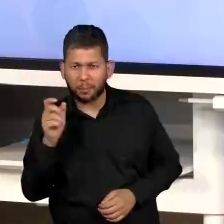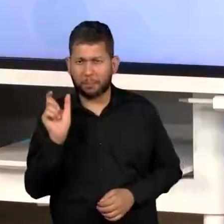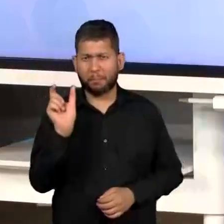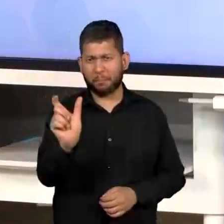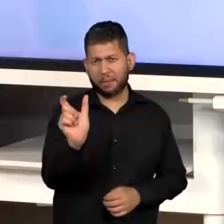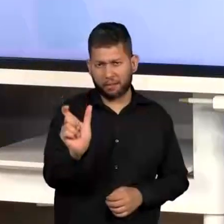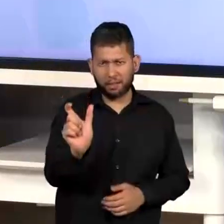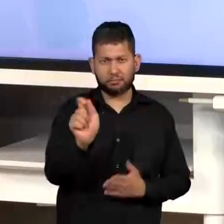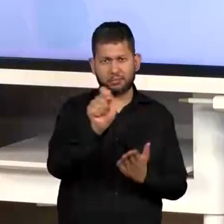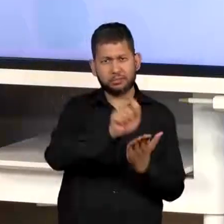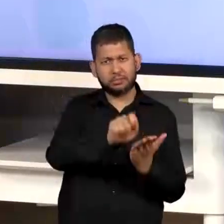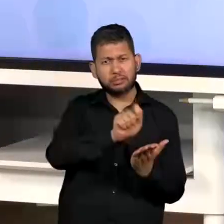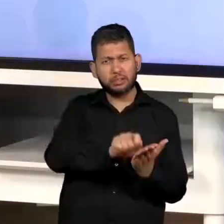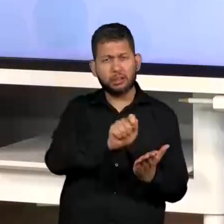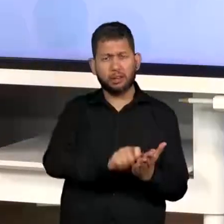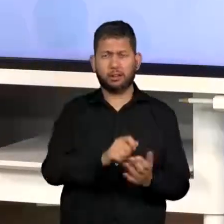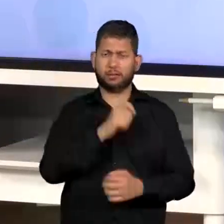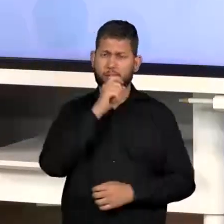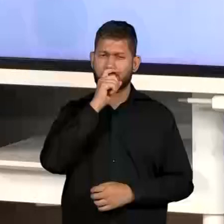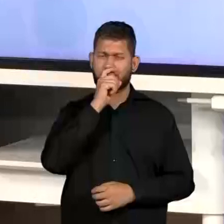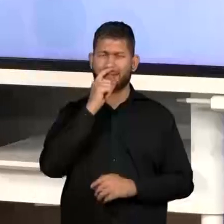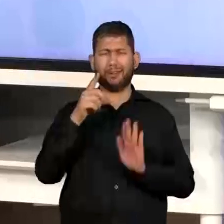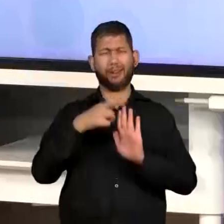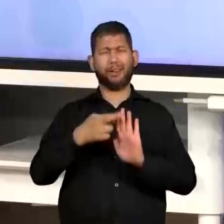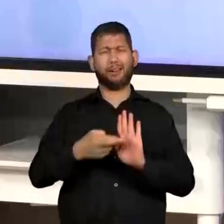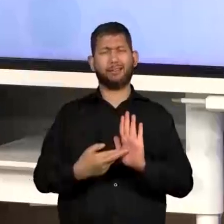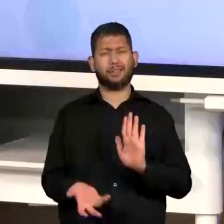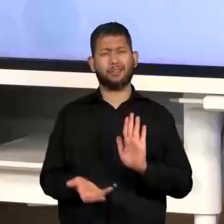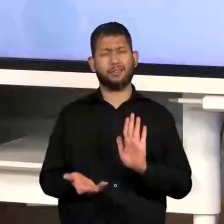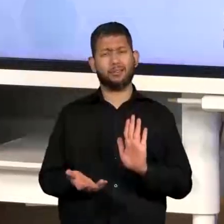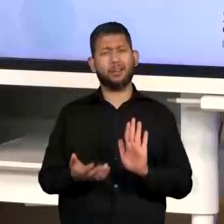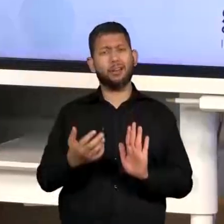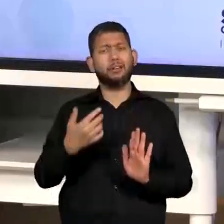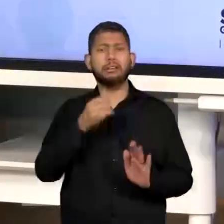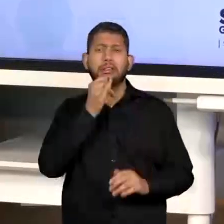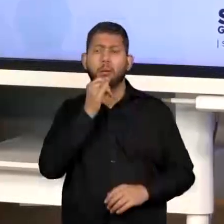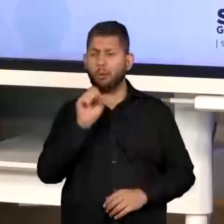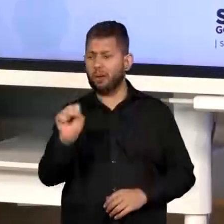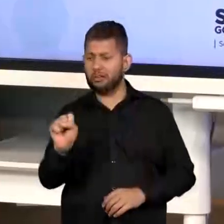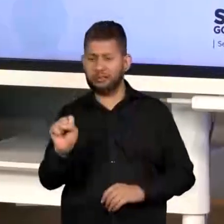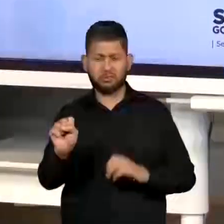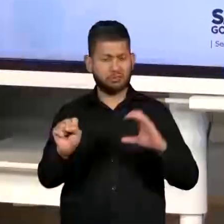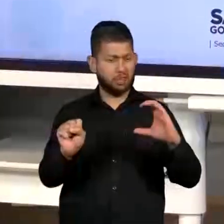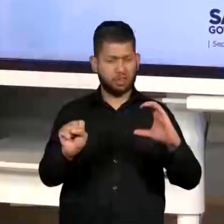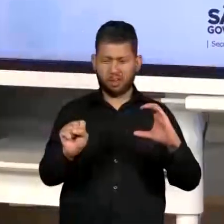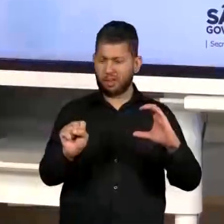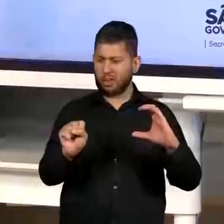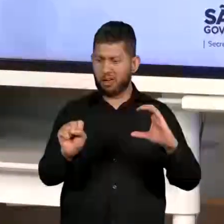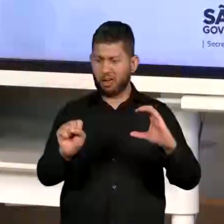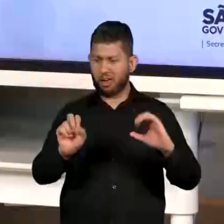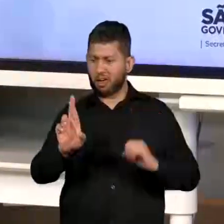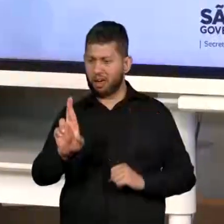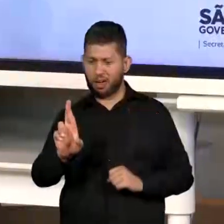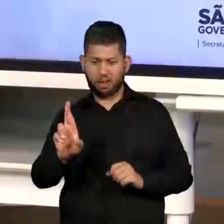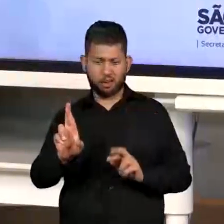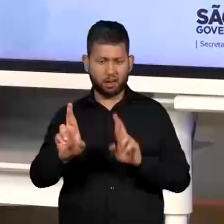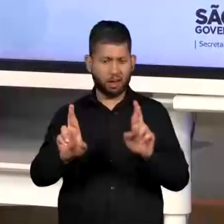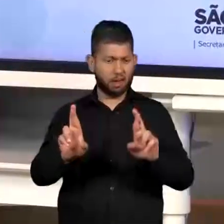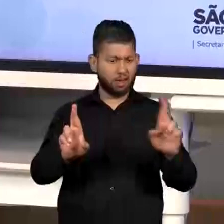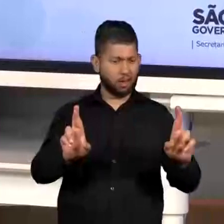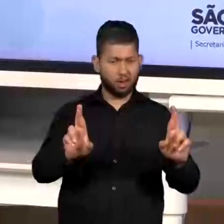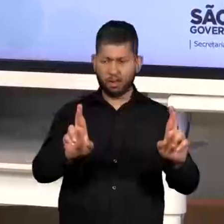palavras que têm, assim, inúmeras regras para que você não troque um S por um C, um R por dois